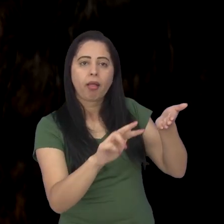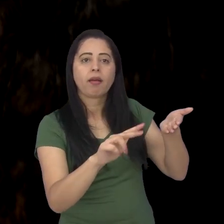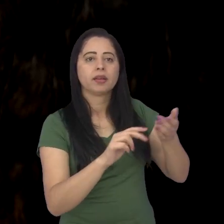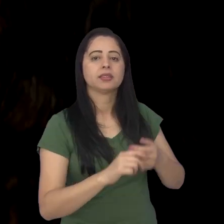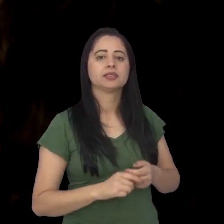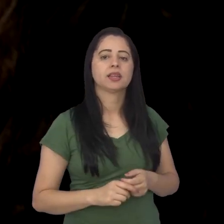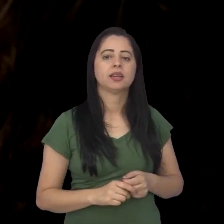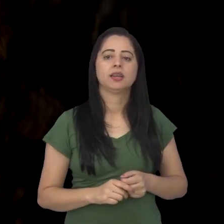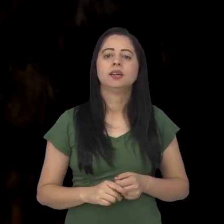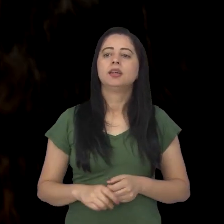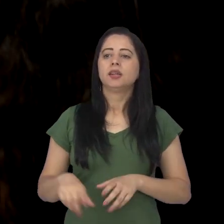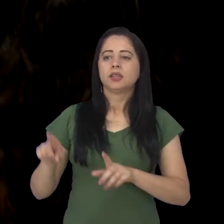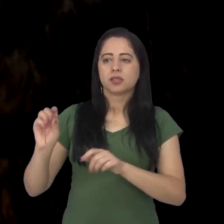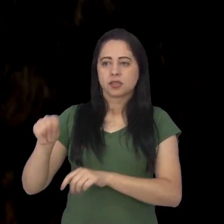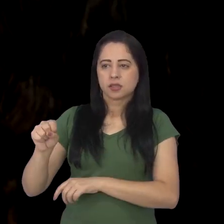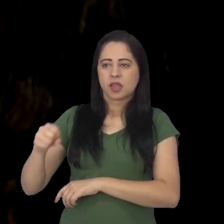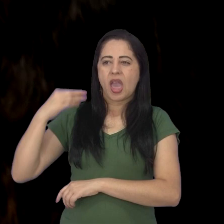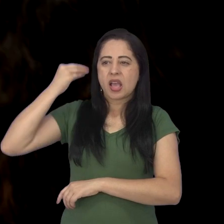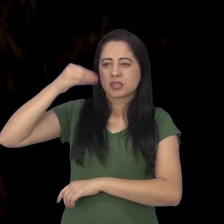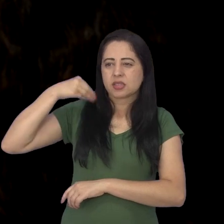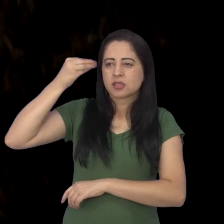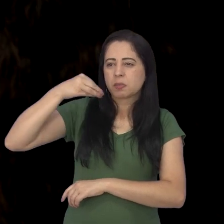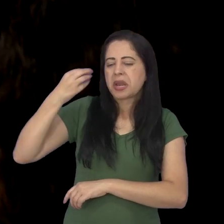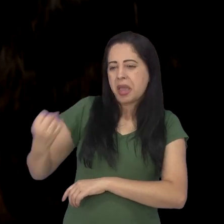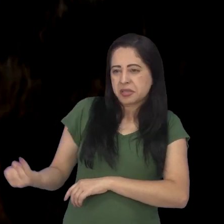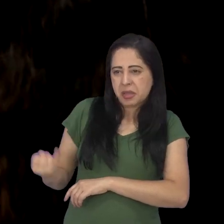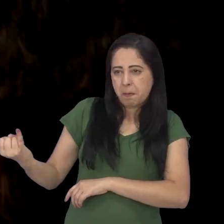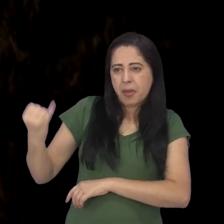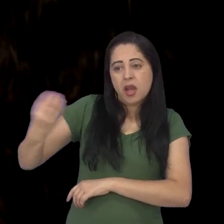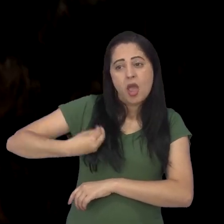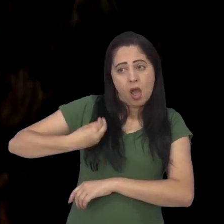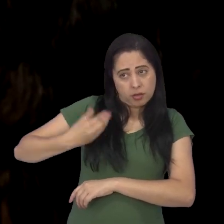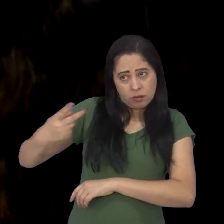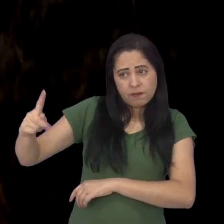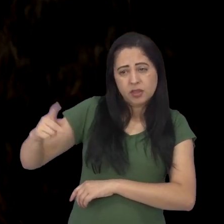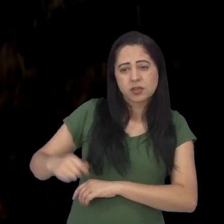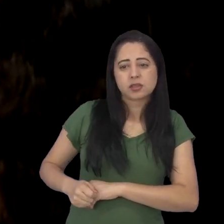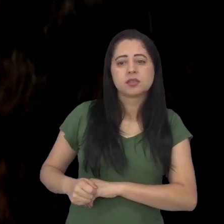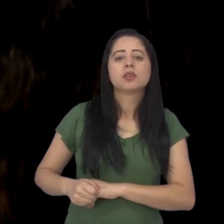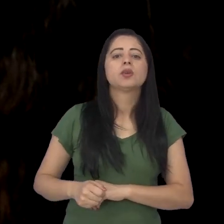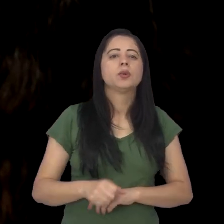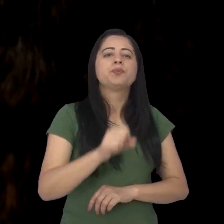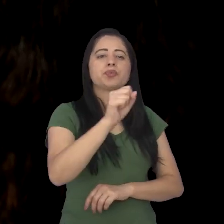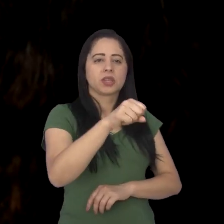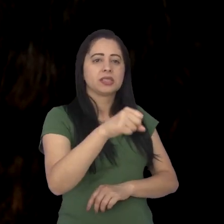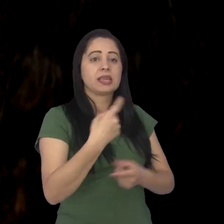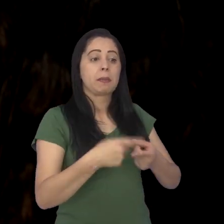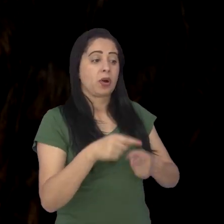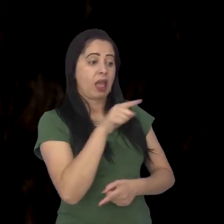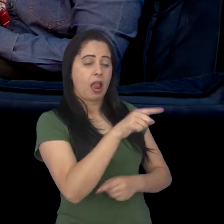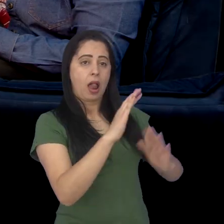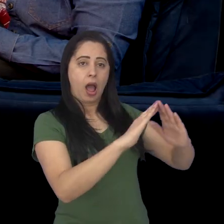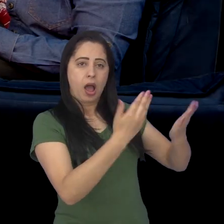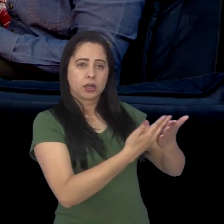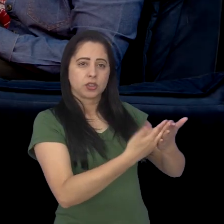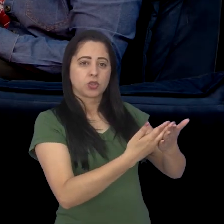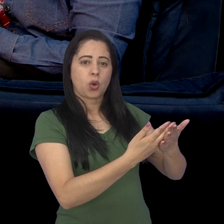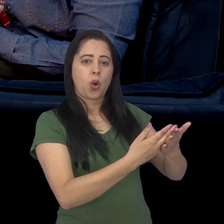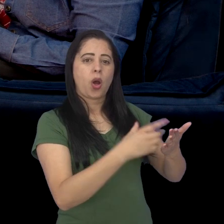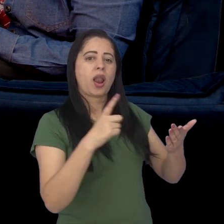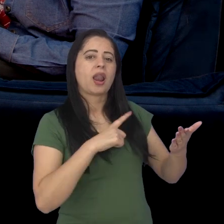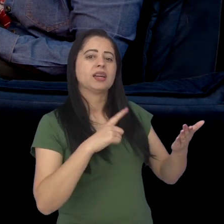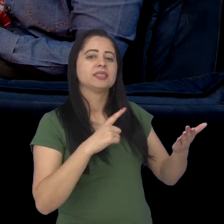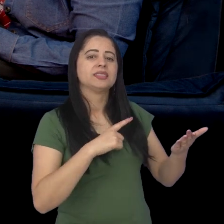de alfabetização, porque não tinha mais cartilhas de alfabetização. E essa experiência como professora foi